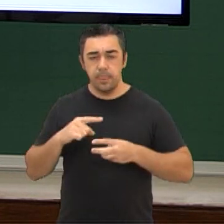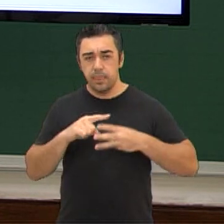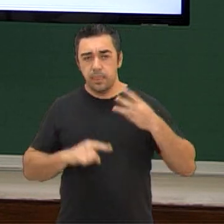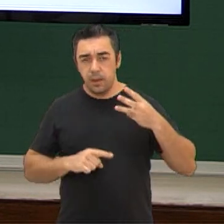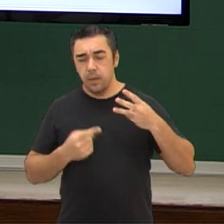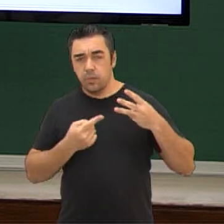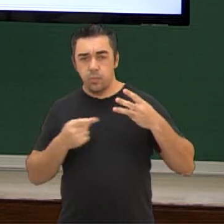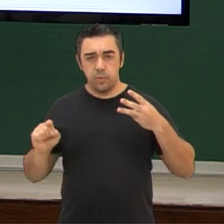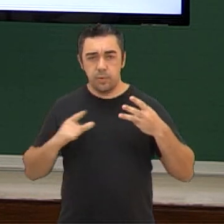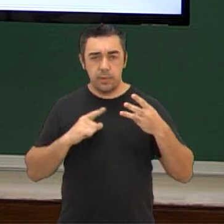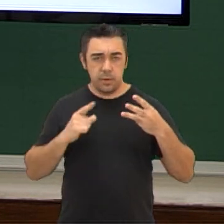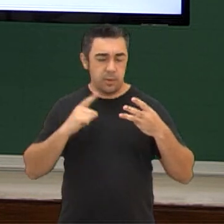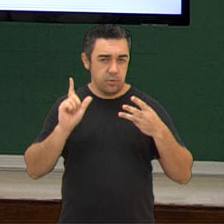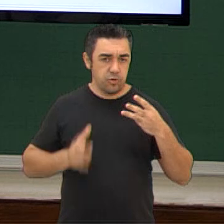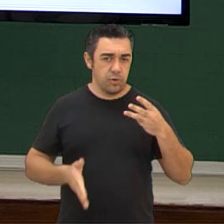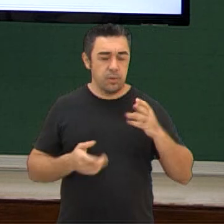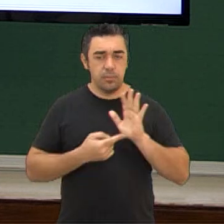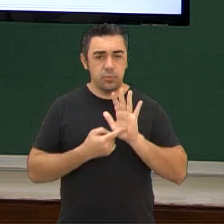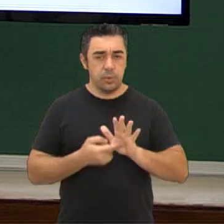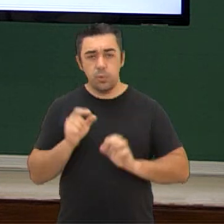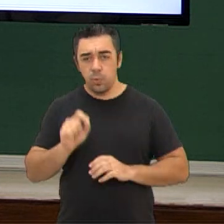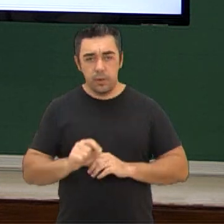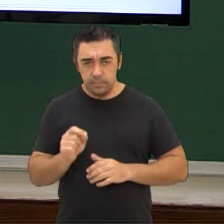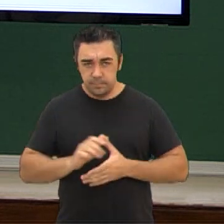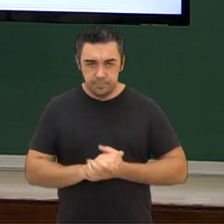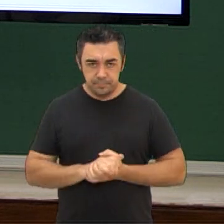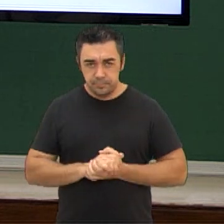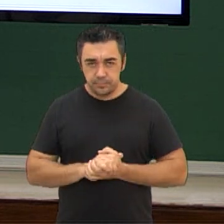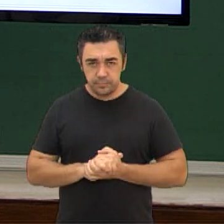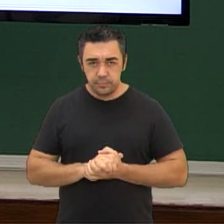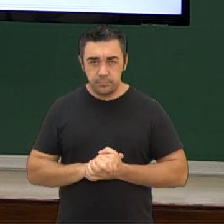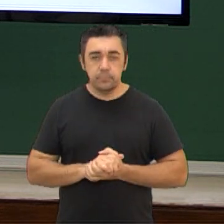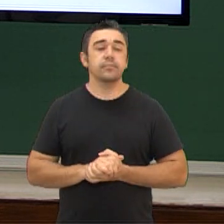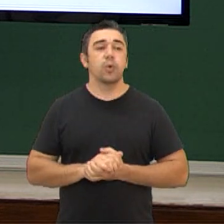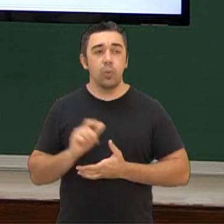últimas funções que nós trabalhamos, que são os